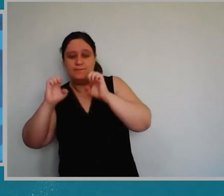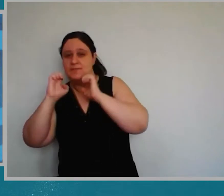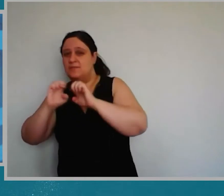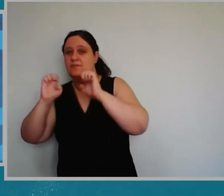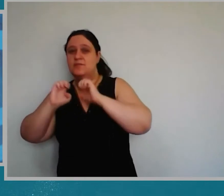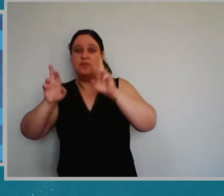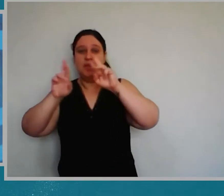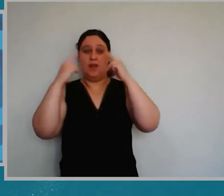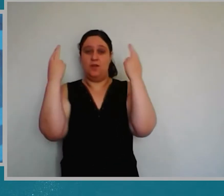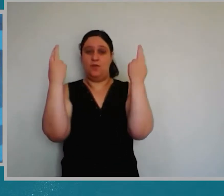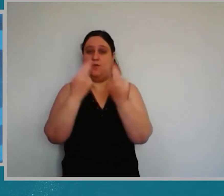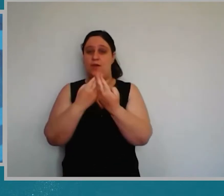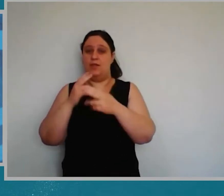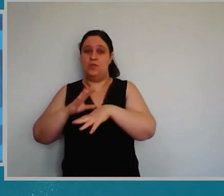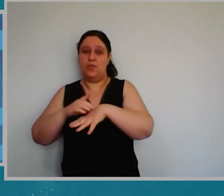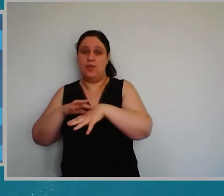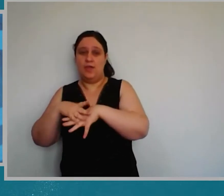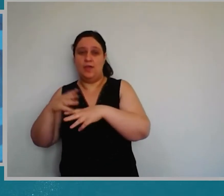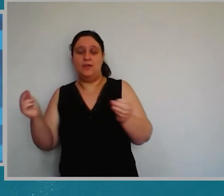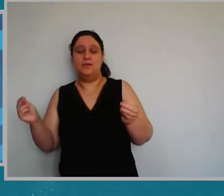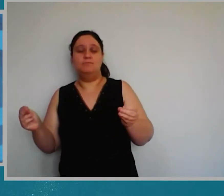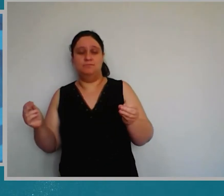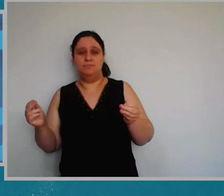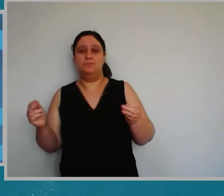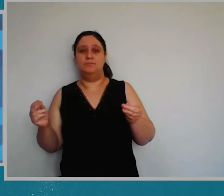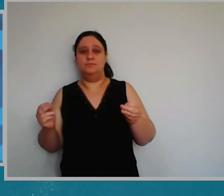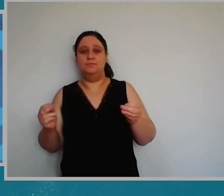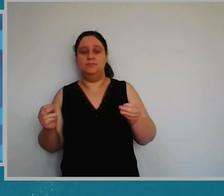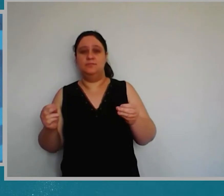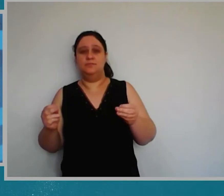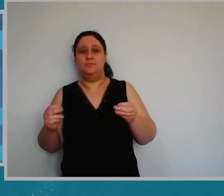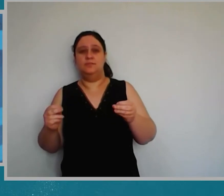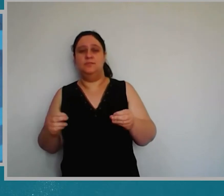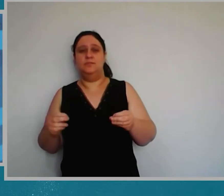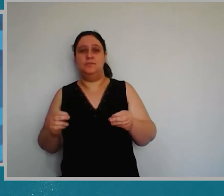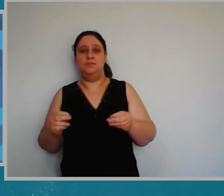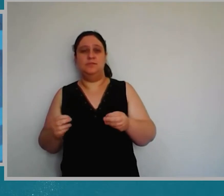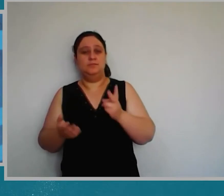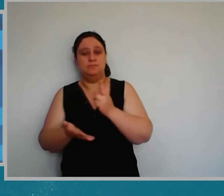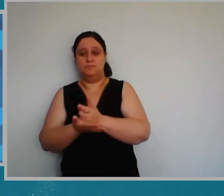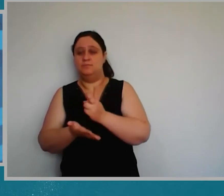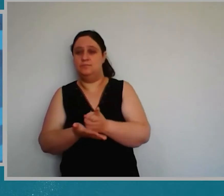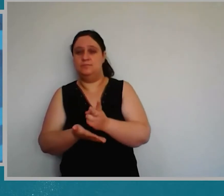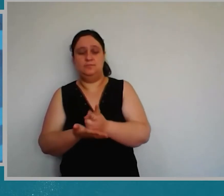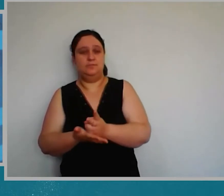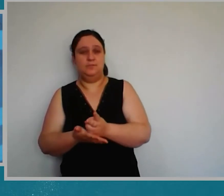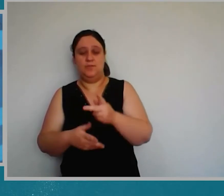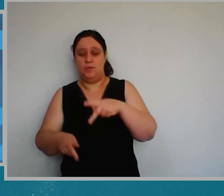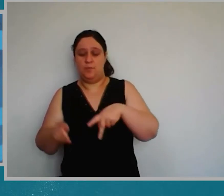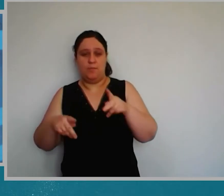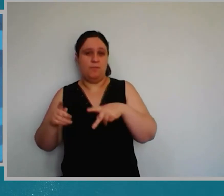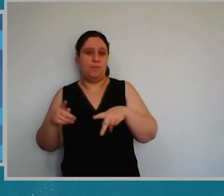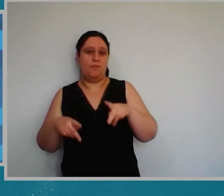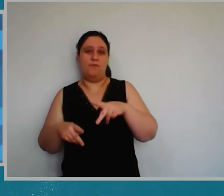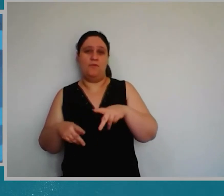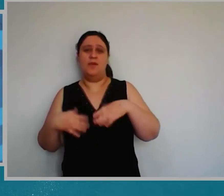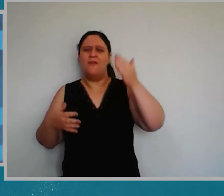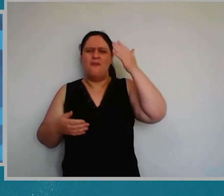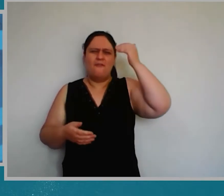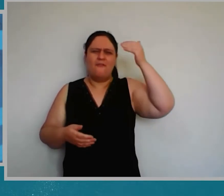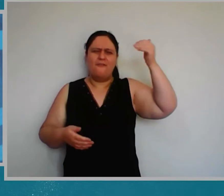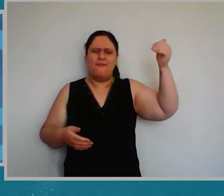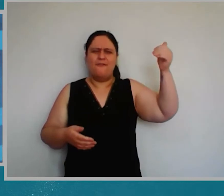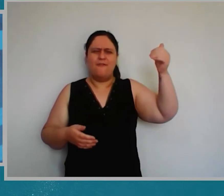curando toda sorte de doenças e enfermidades entre o povo. E a sua fama correu por toda a